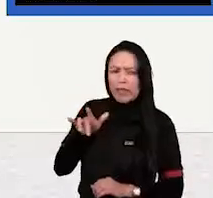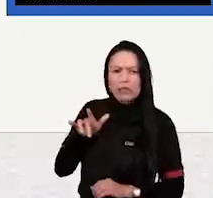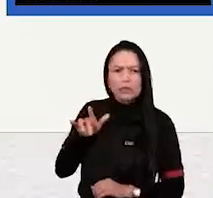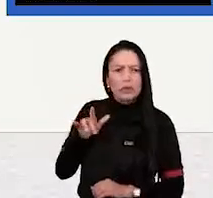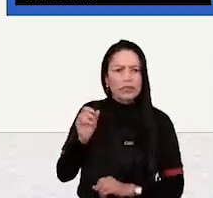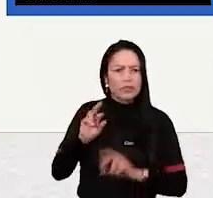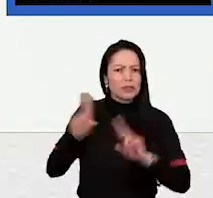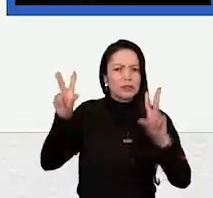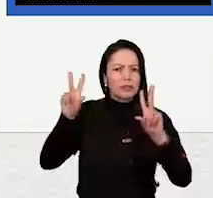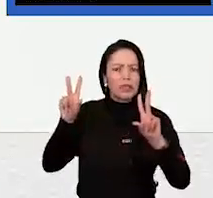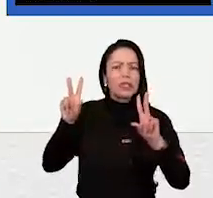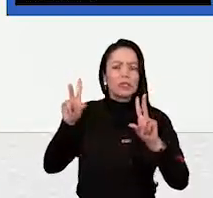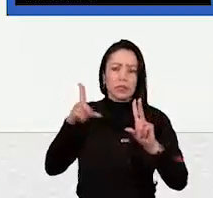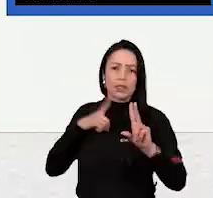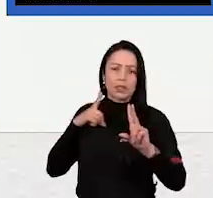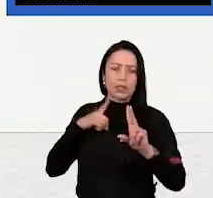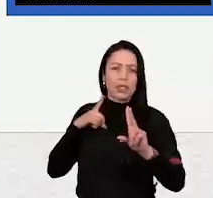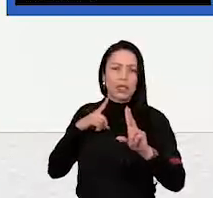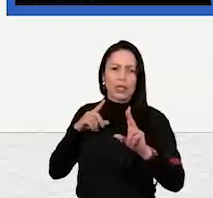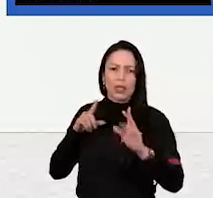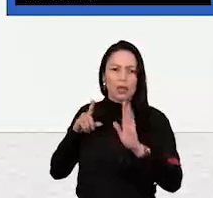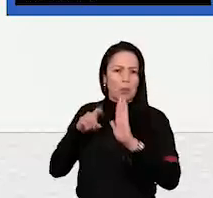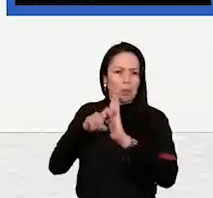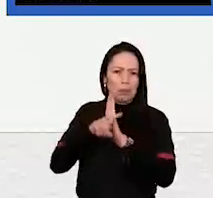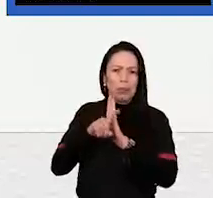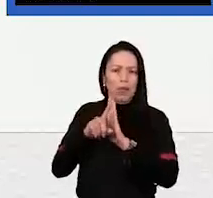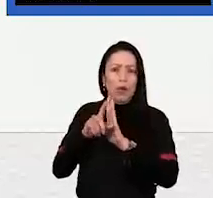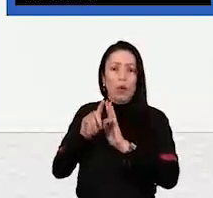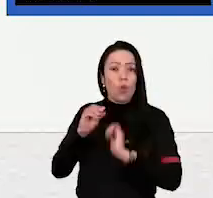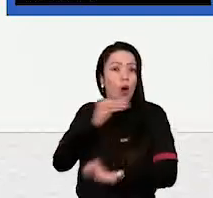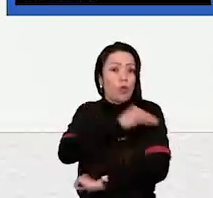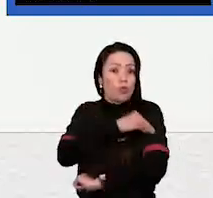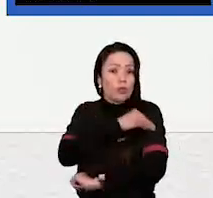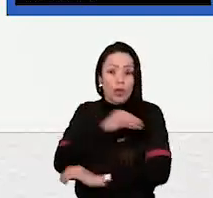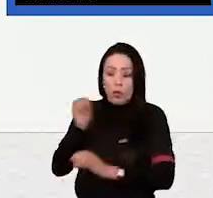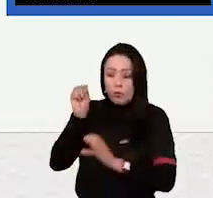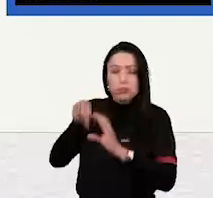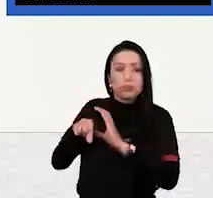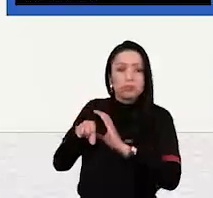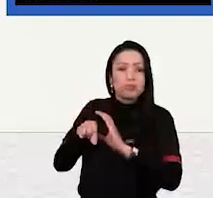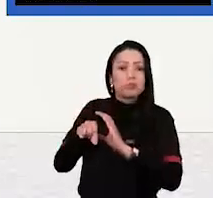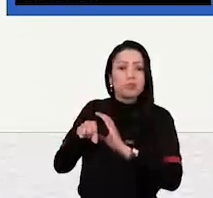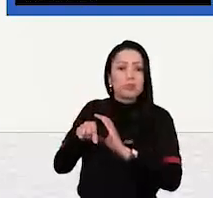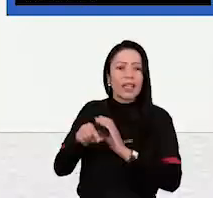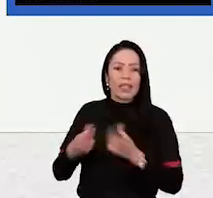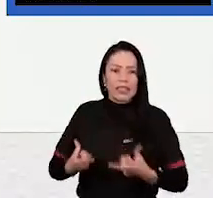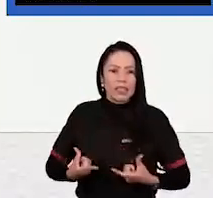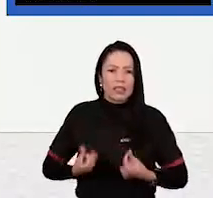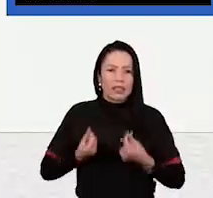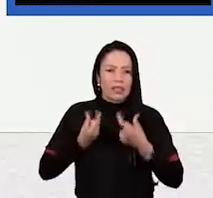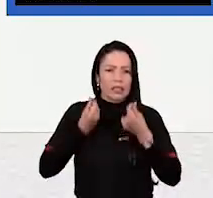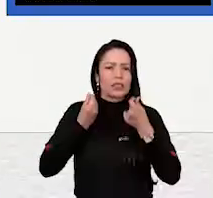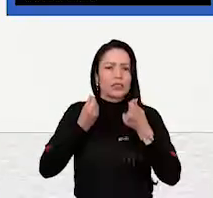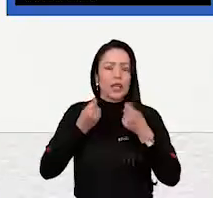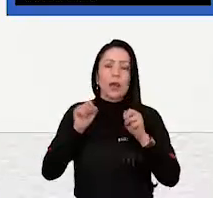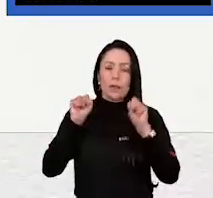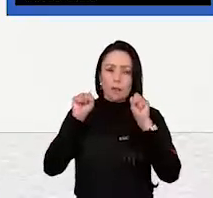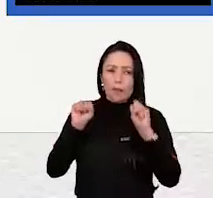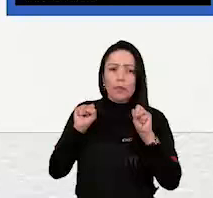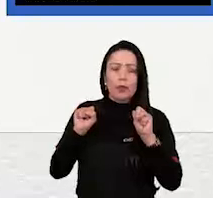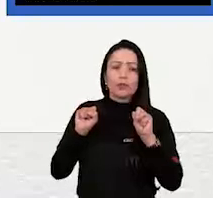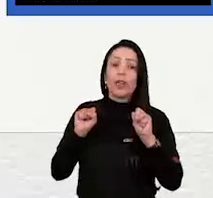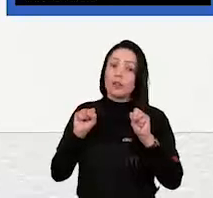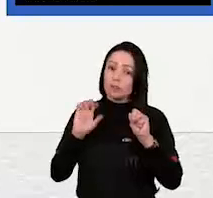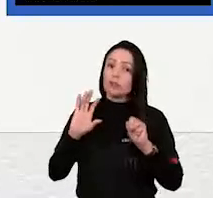falando da miíase, ou de até algum algodão lá dentrão enterrado, neoplasia de orelha média é